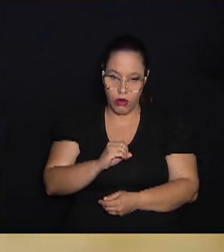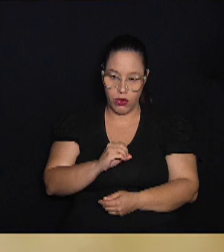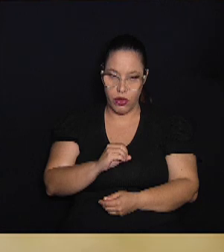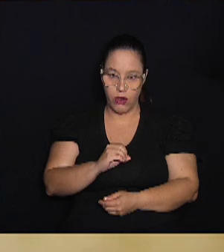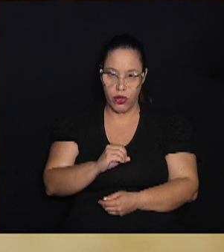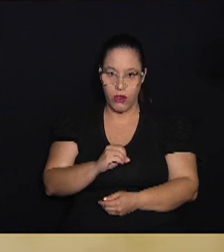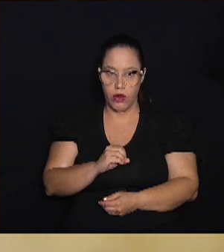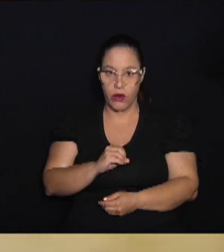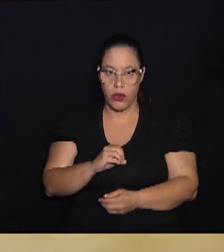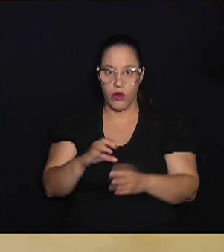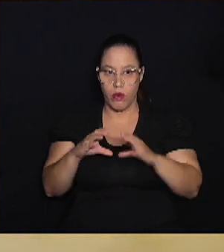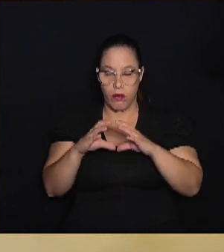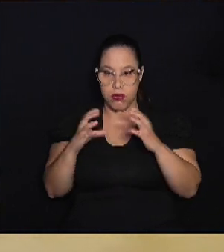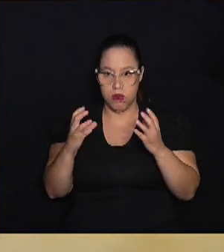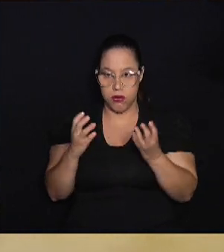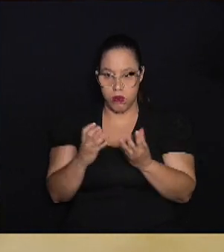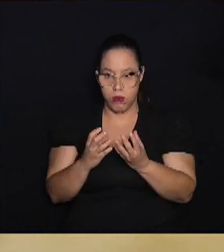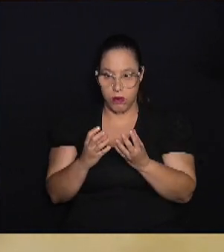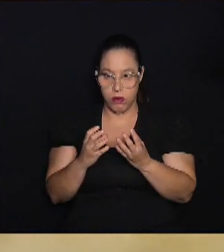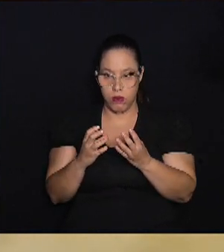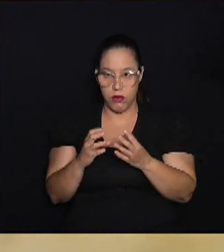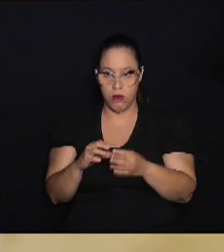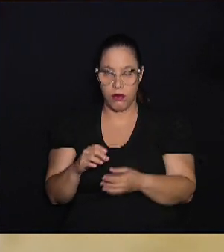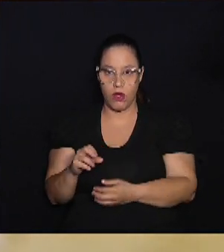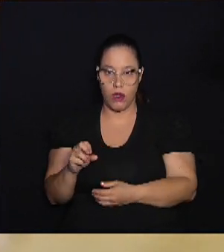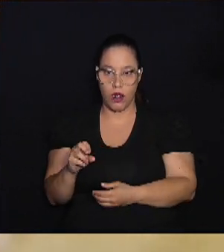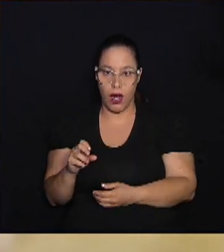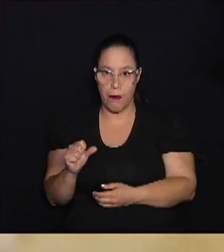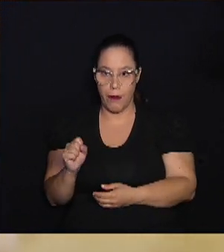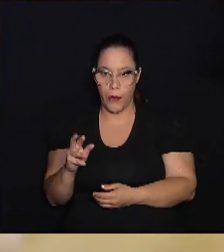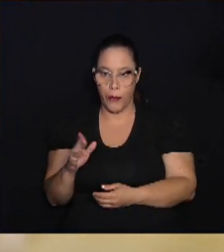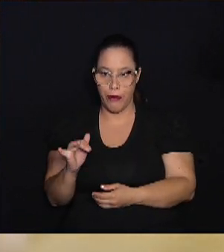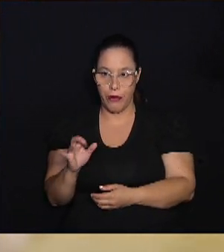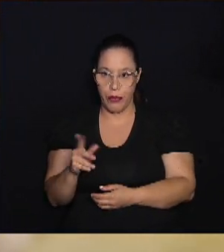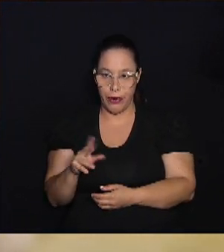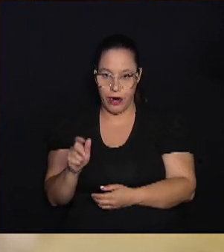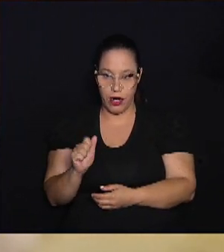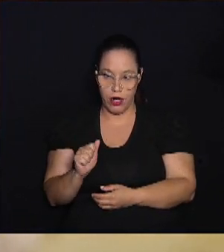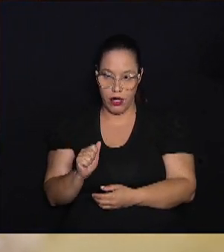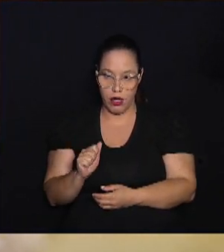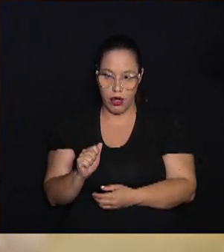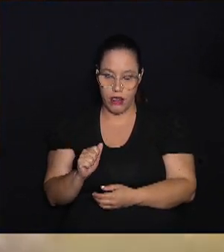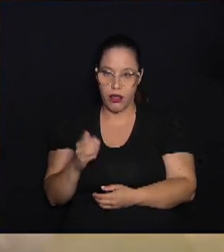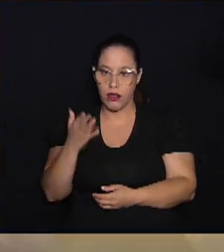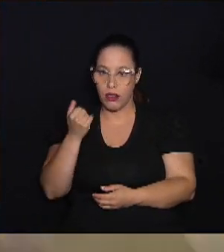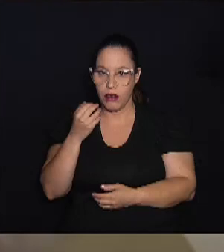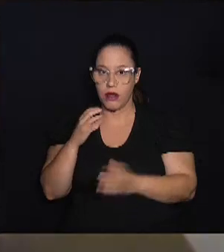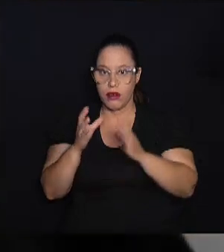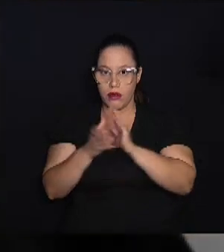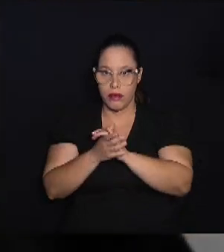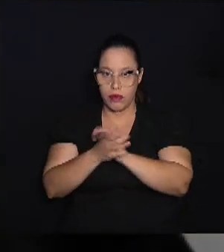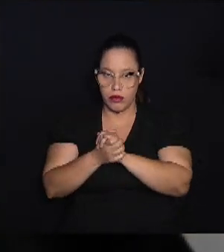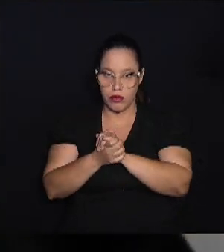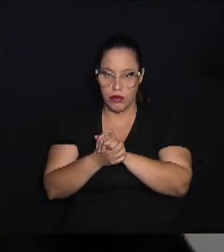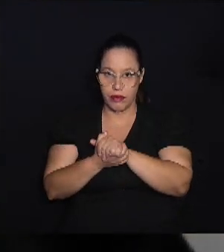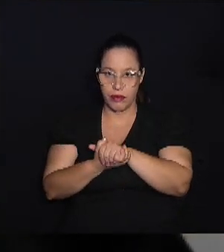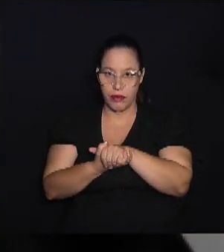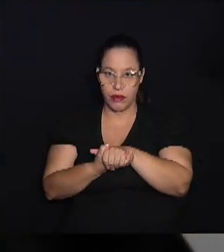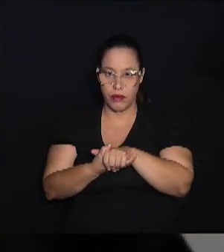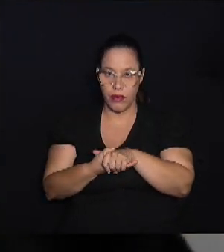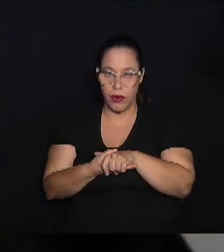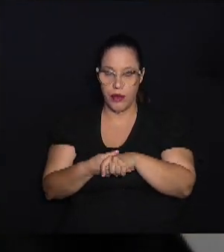são dois exemplos de alimentos que devem estar presentes na alimentação do casal. Outro alimento